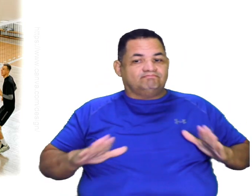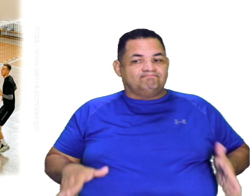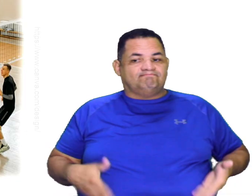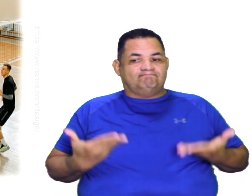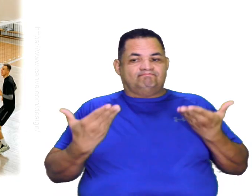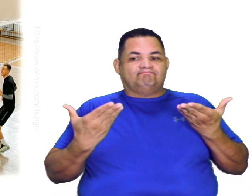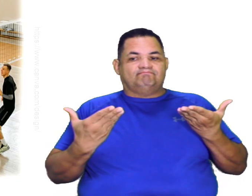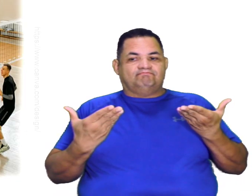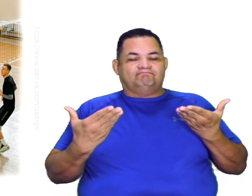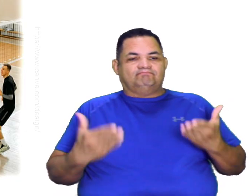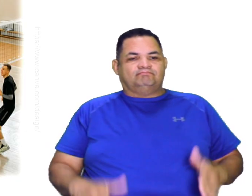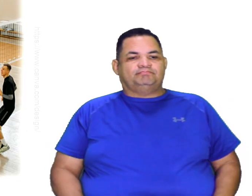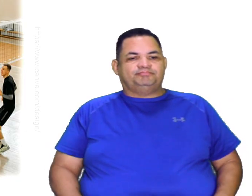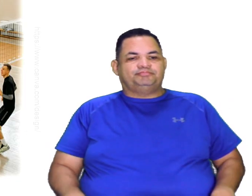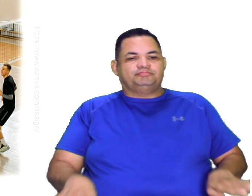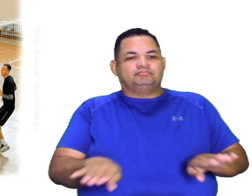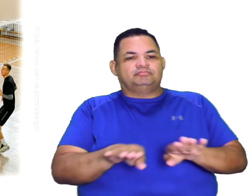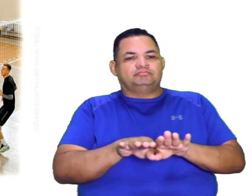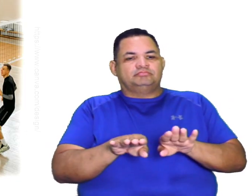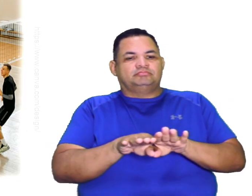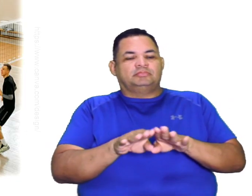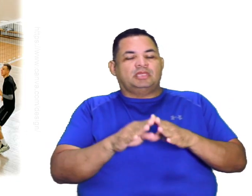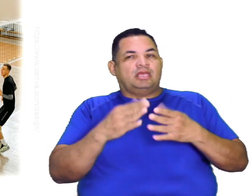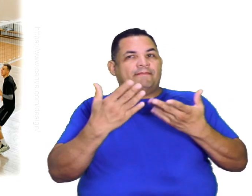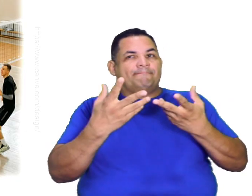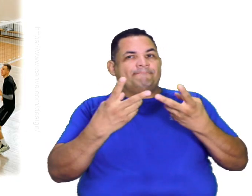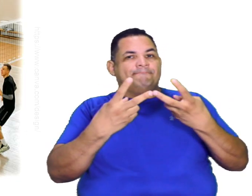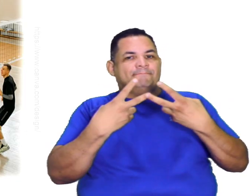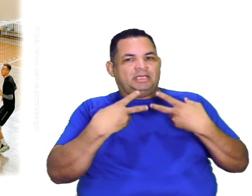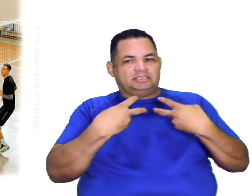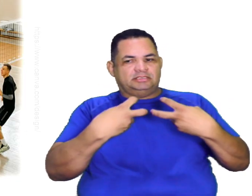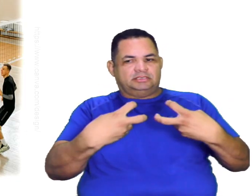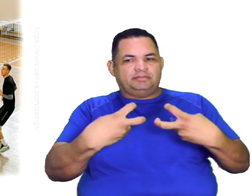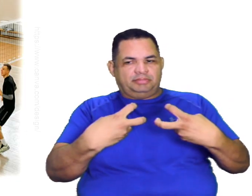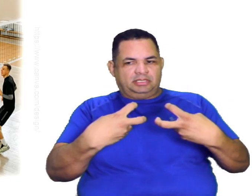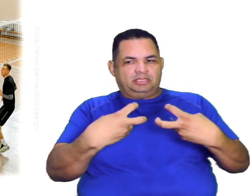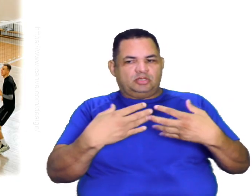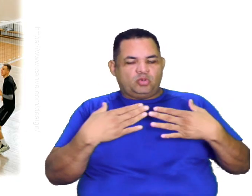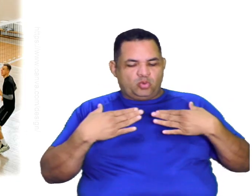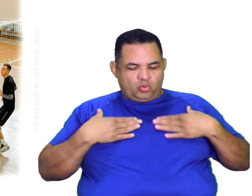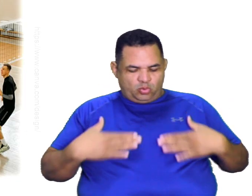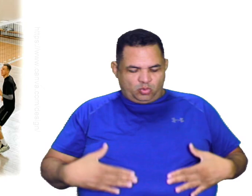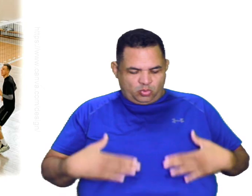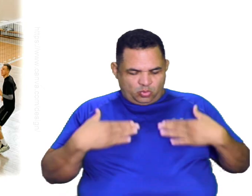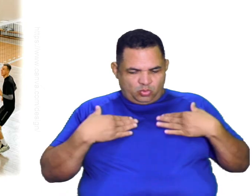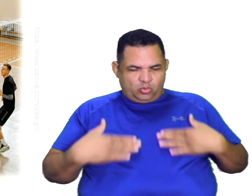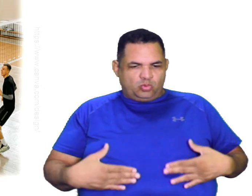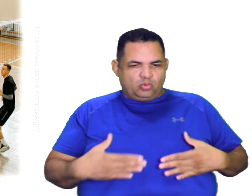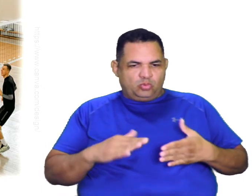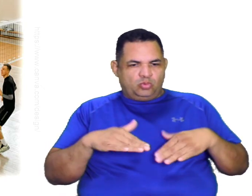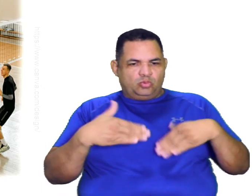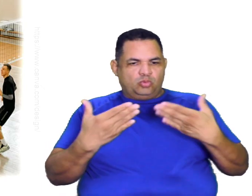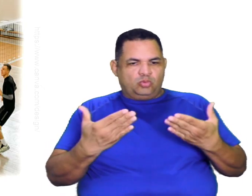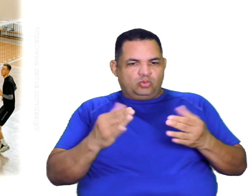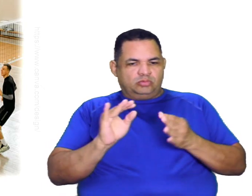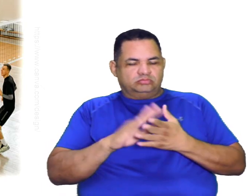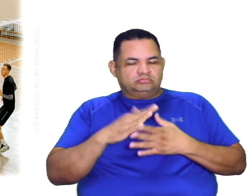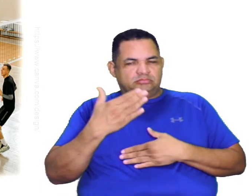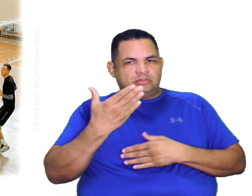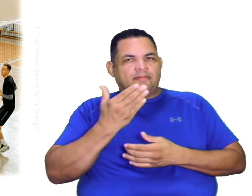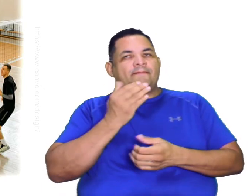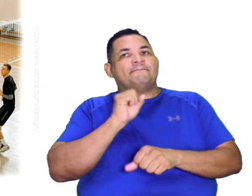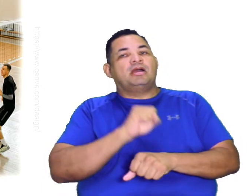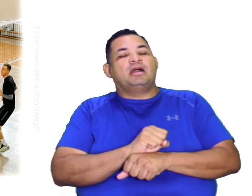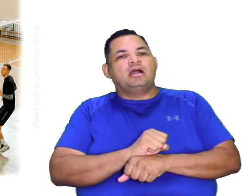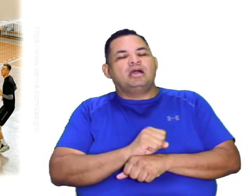estímulo. E saber escutar aí o meu corpo quando o meu corpo está pedindo para o descanso,